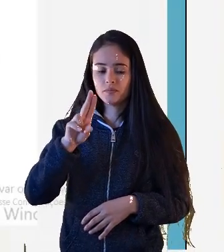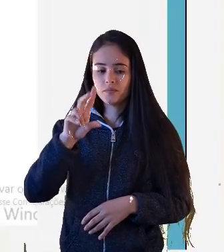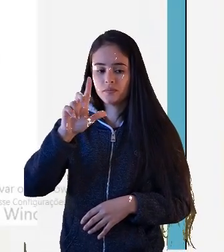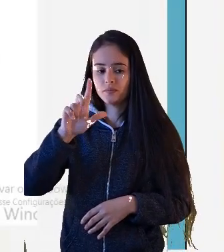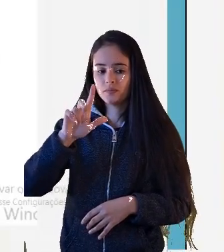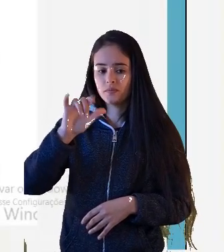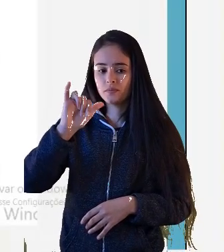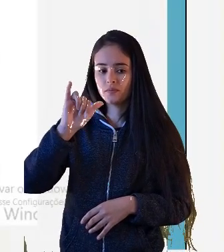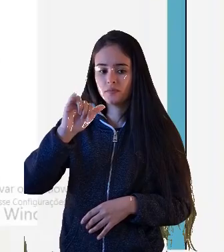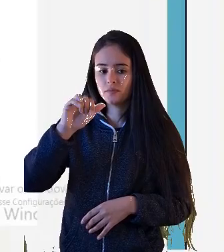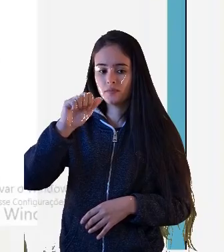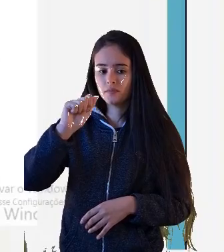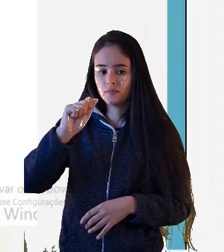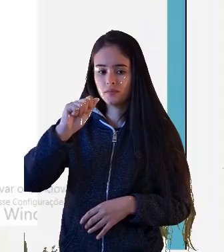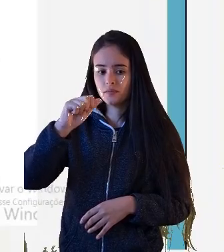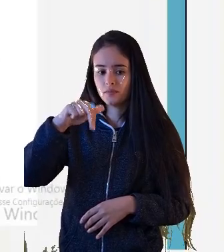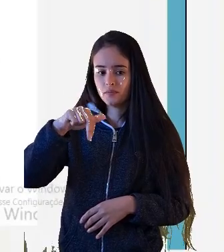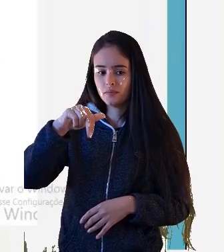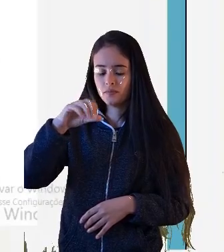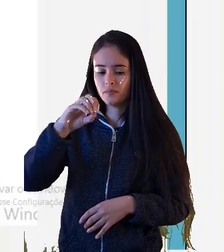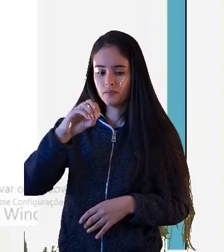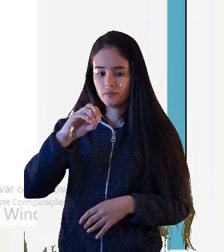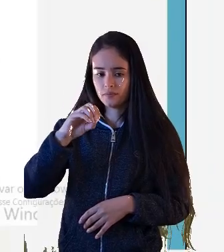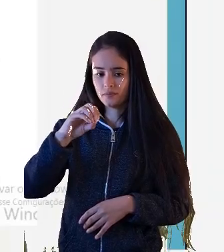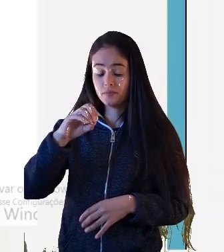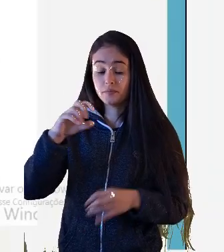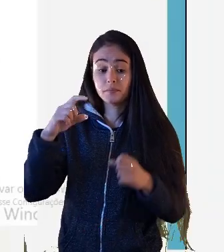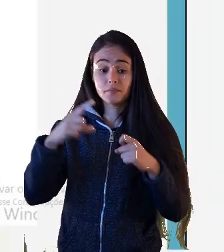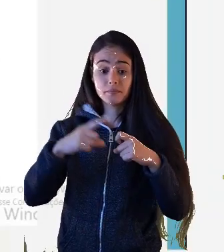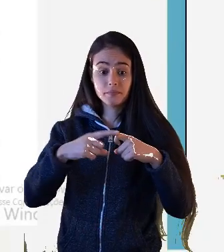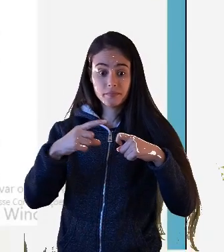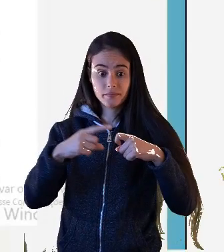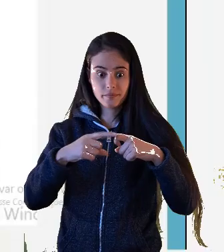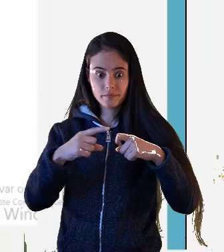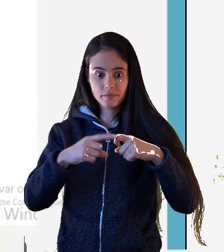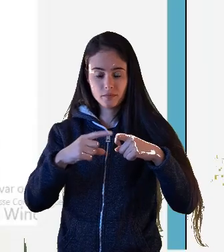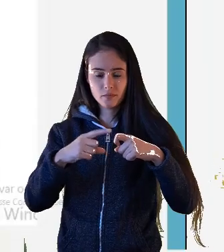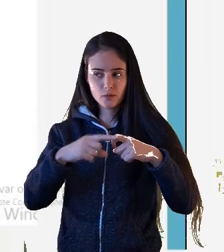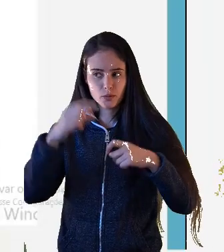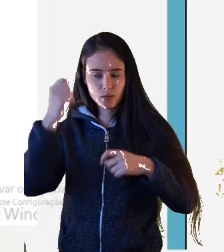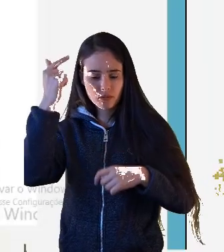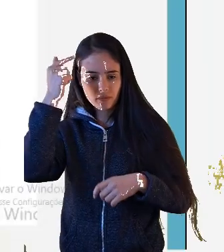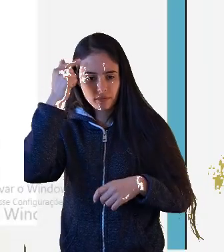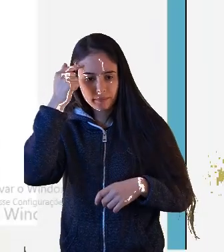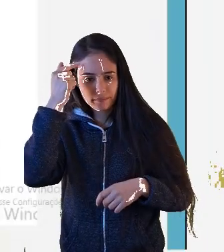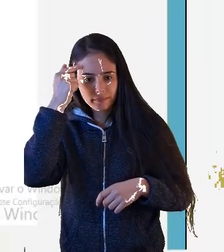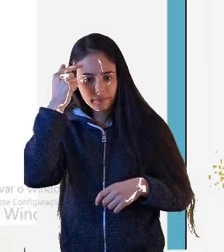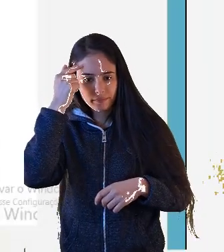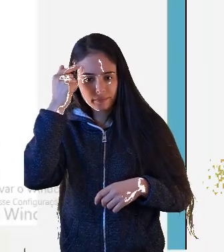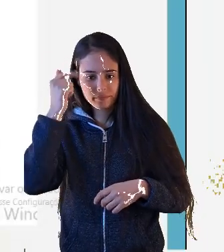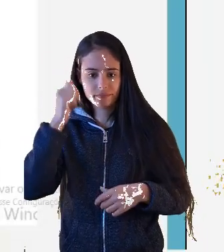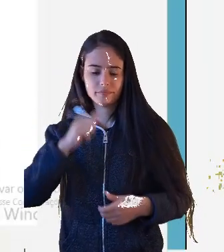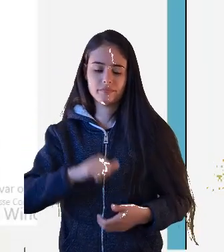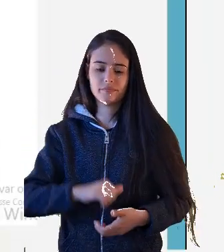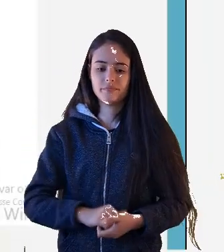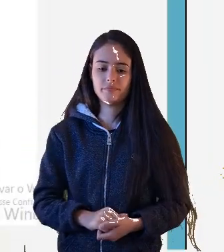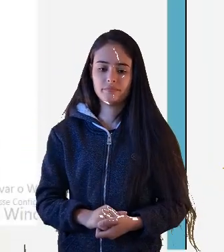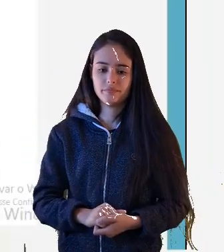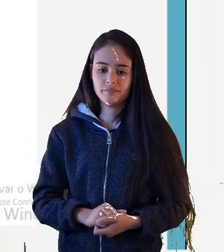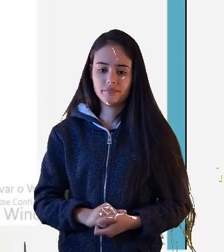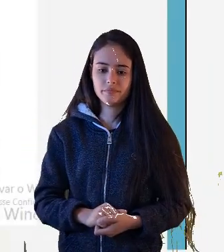explicar, né? A gente tem sempre que voltar nela, né? O pessoal fala assim, ah, mas é igual, tem que ser igual para todo mundo, né? O negro tem que